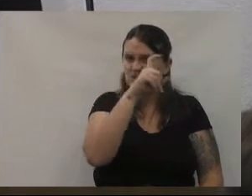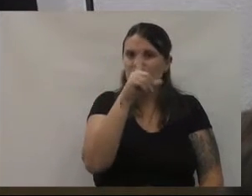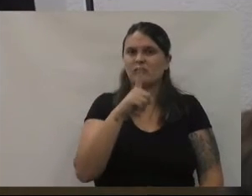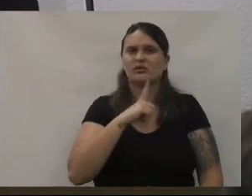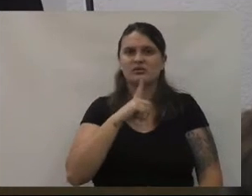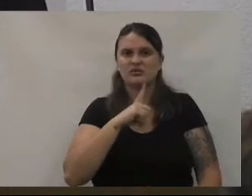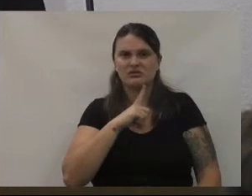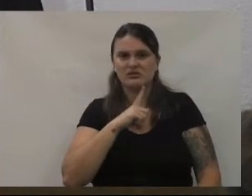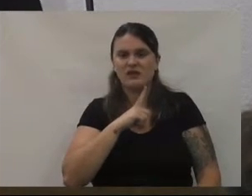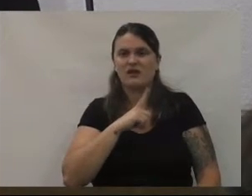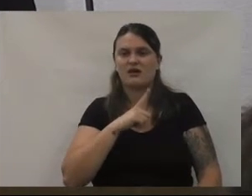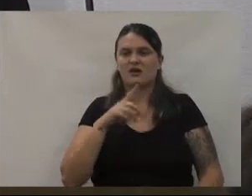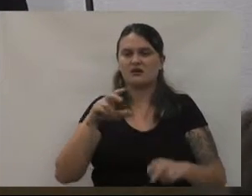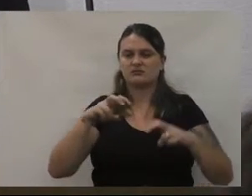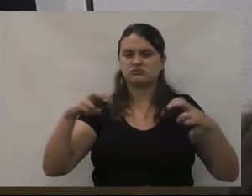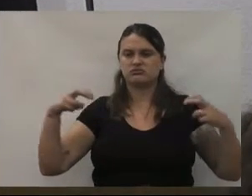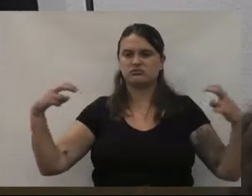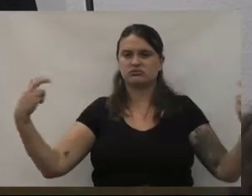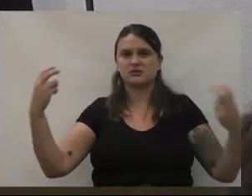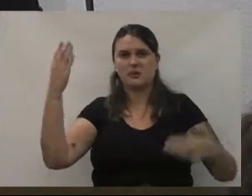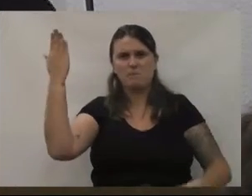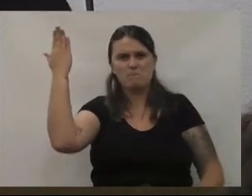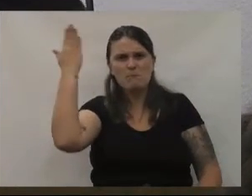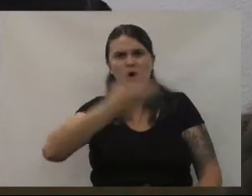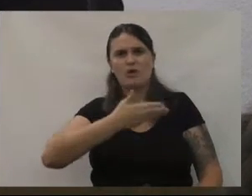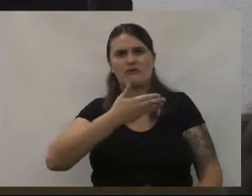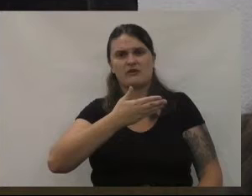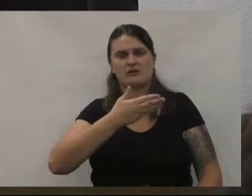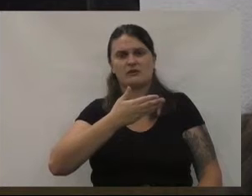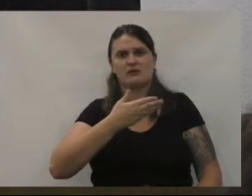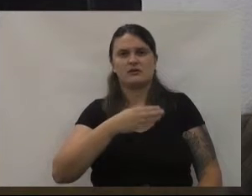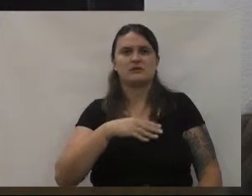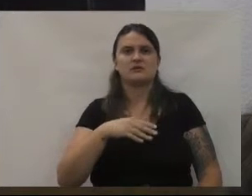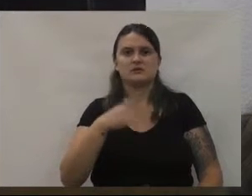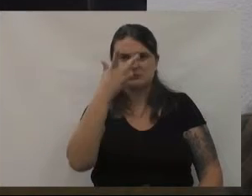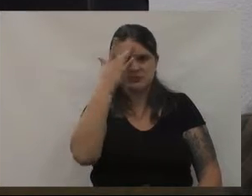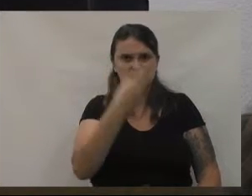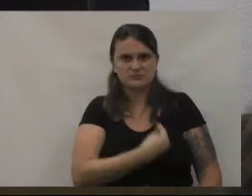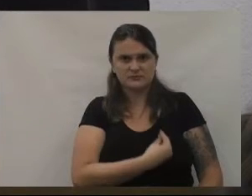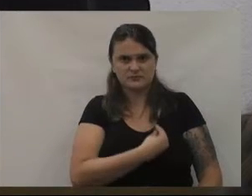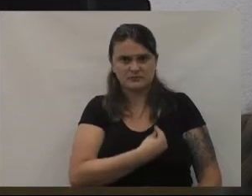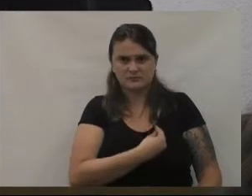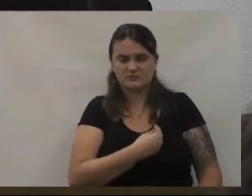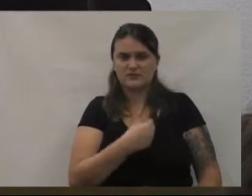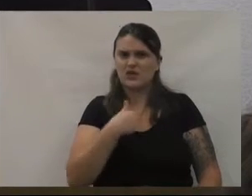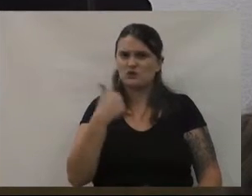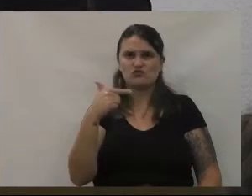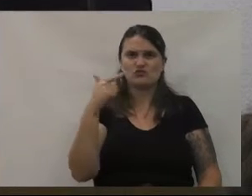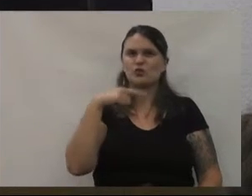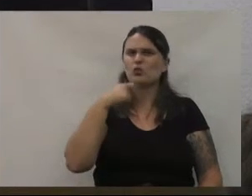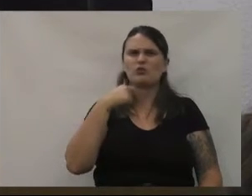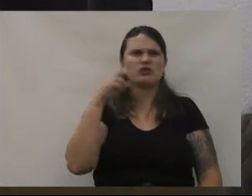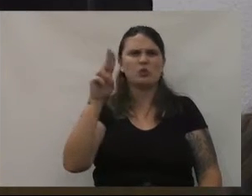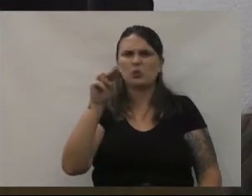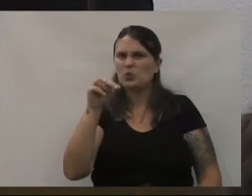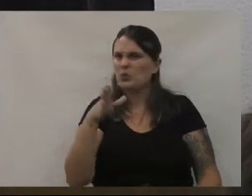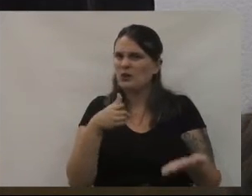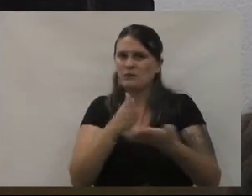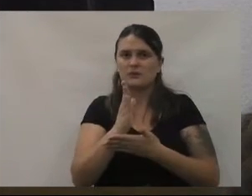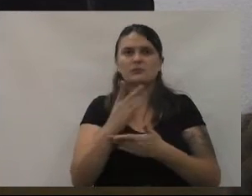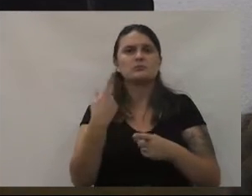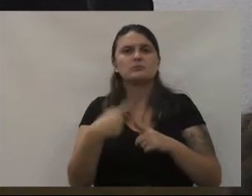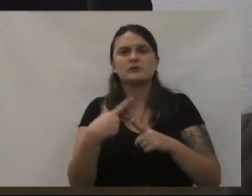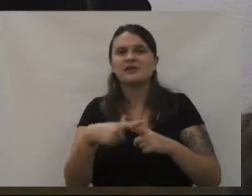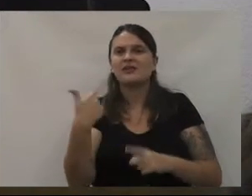teriam quórum para aprovar. Os 300, sem sombra de dúvida, na atual conjuntura, não aprovaria nunca. Por quê?